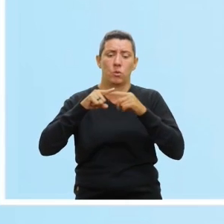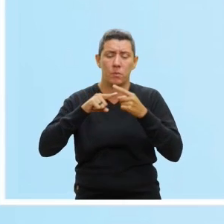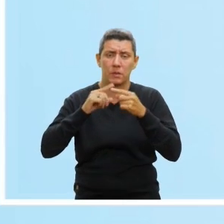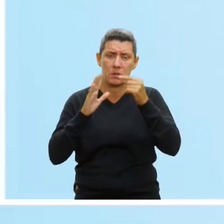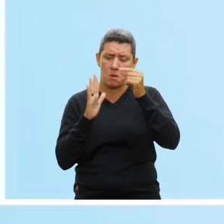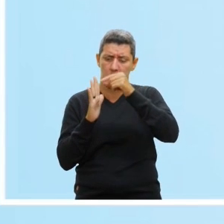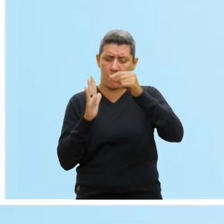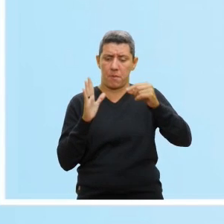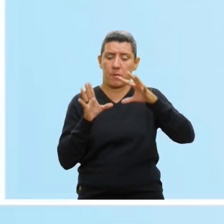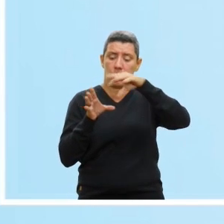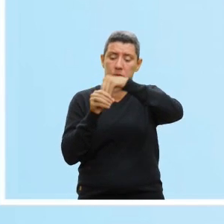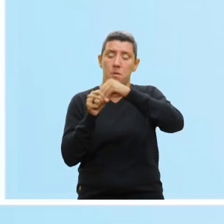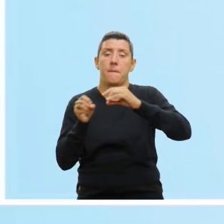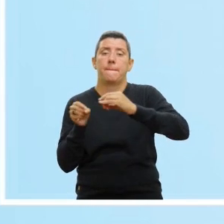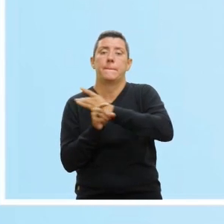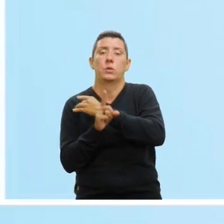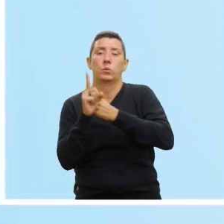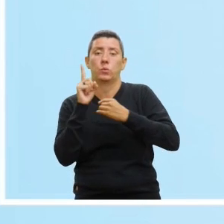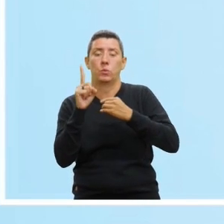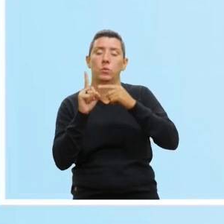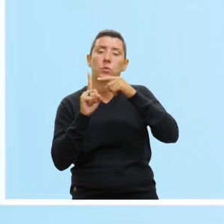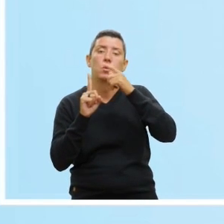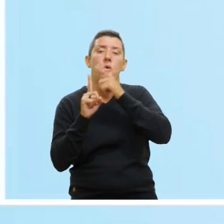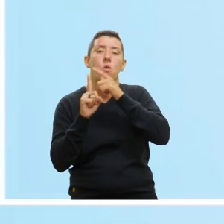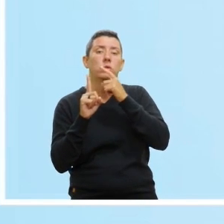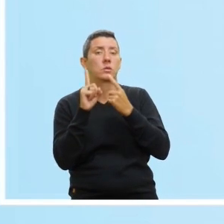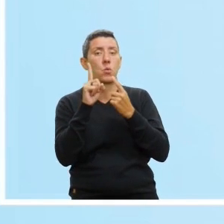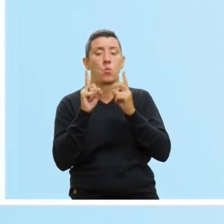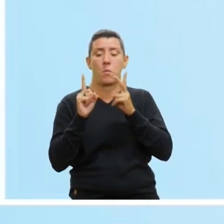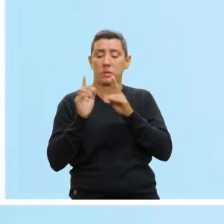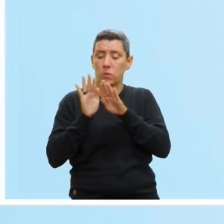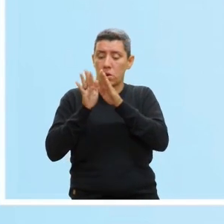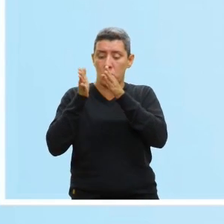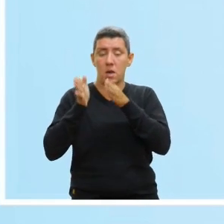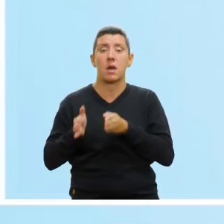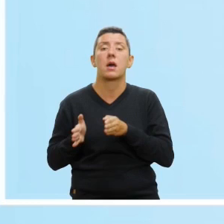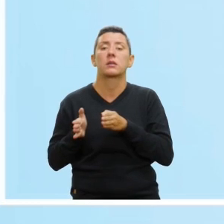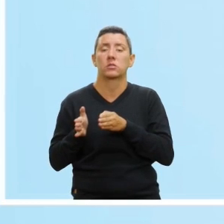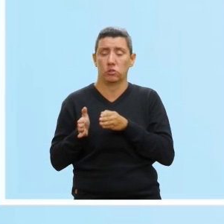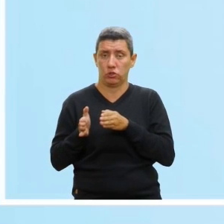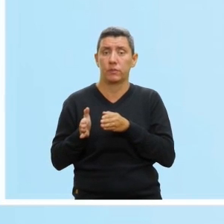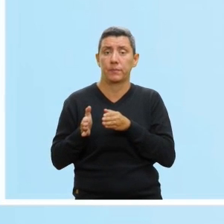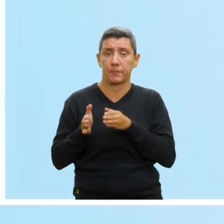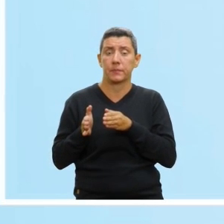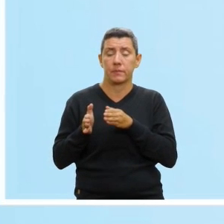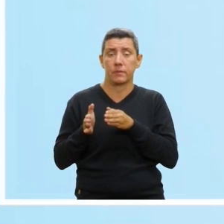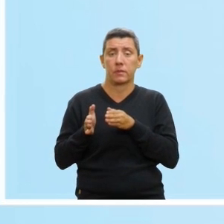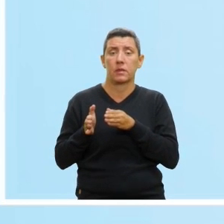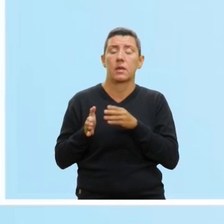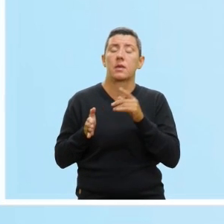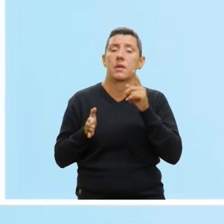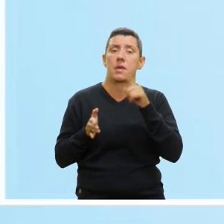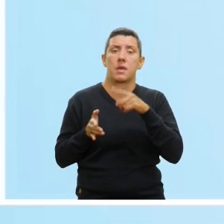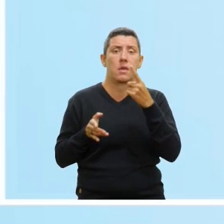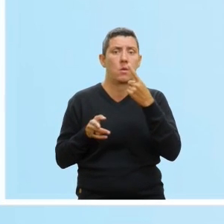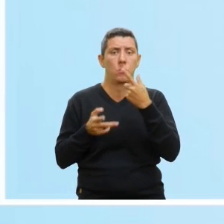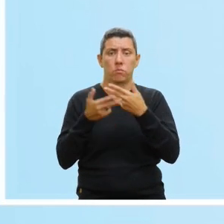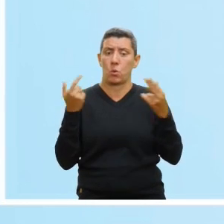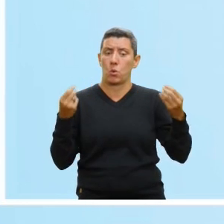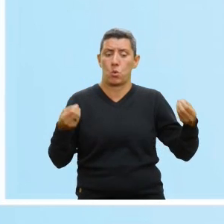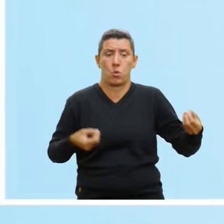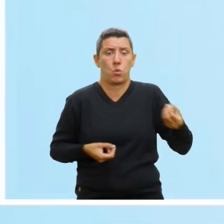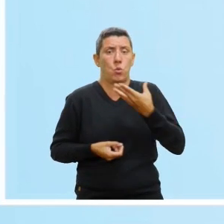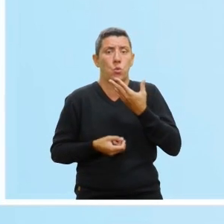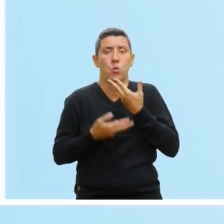de OSA, né, de analisador de espectro, nessa caixa compacta. Então, é algo muito inovador mesmo, né, e